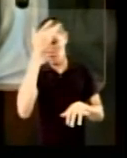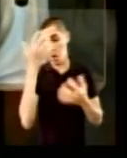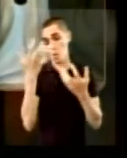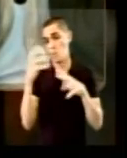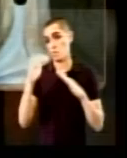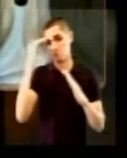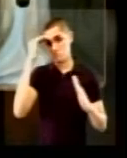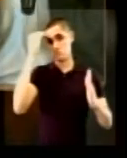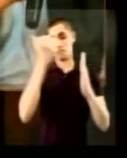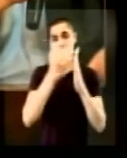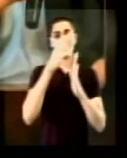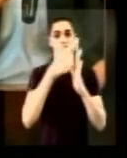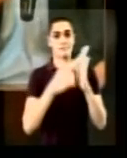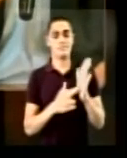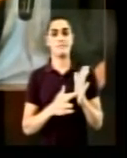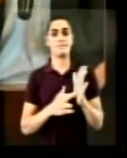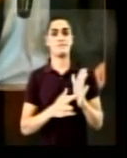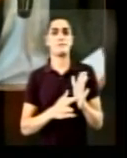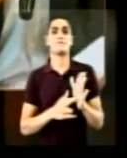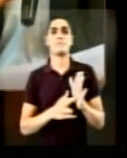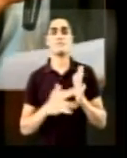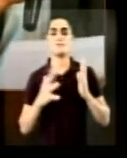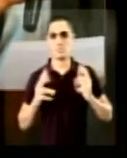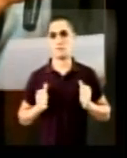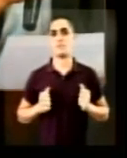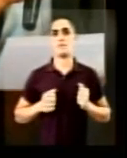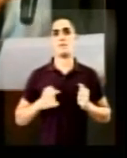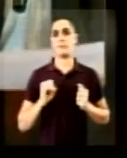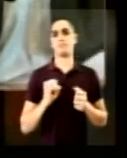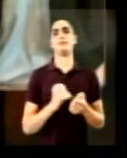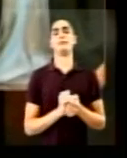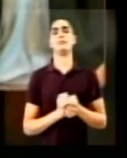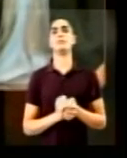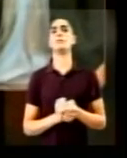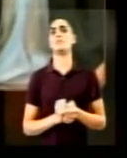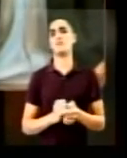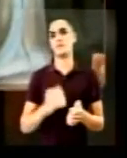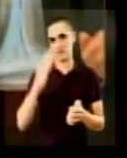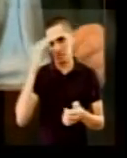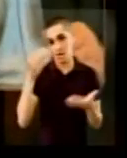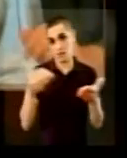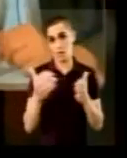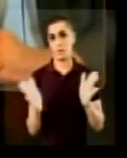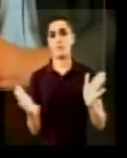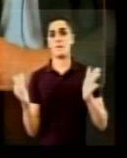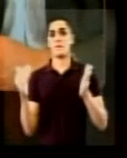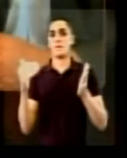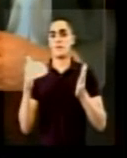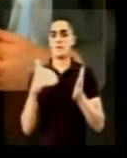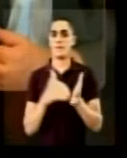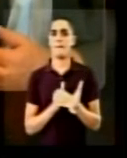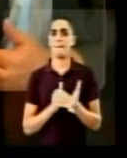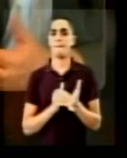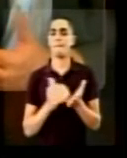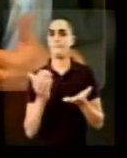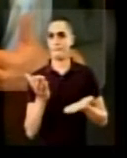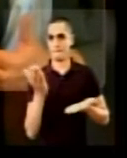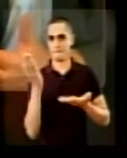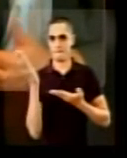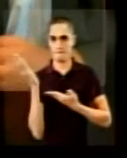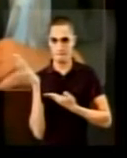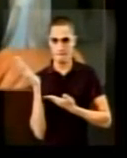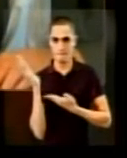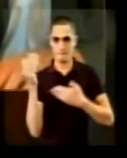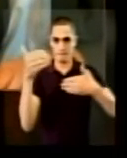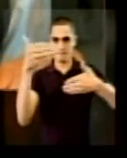que nós estamos preconizando. E por último, queria colocar o último slide dizendo que o Estado de